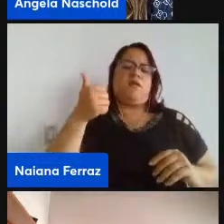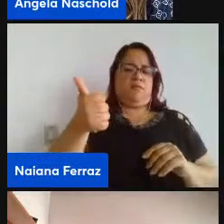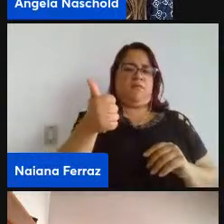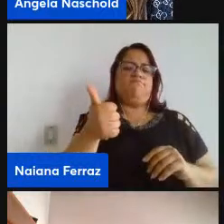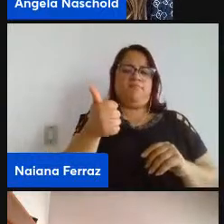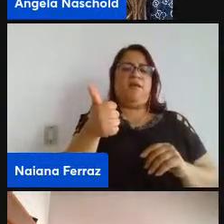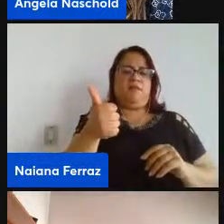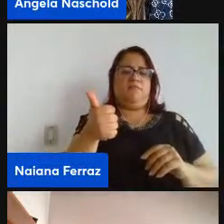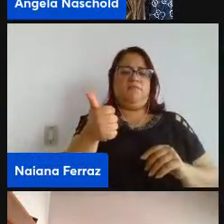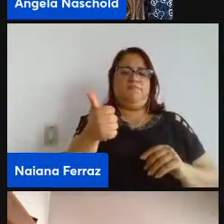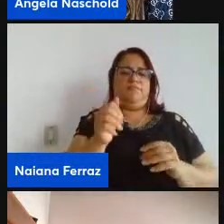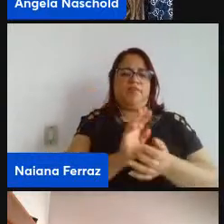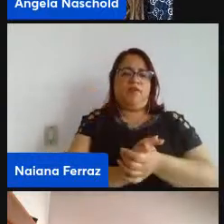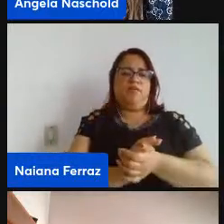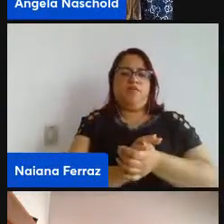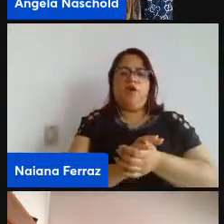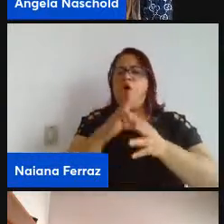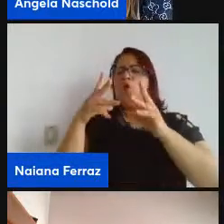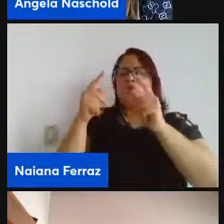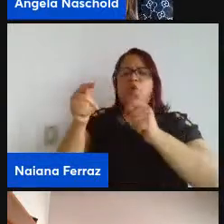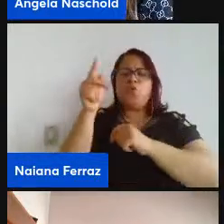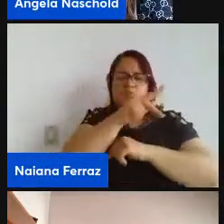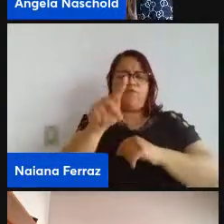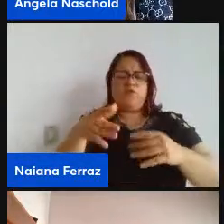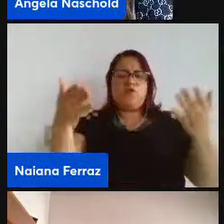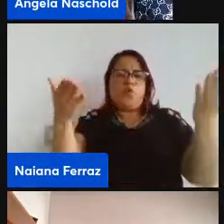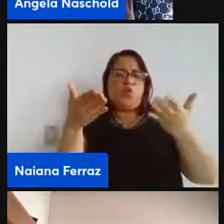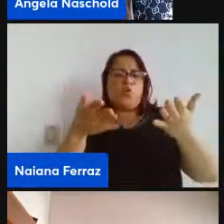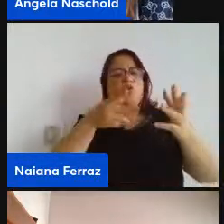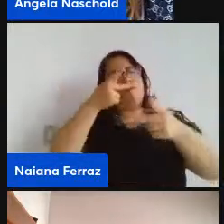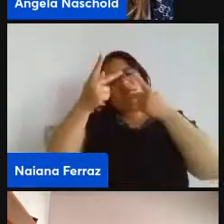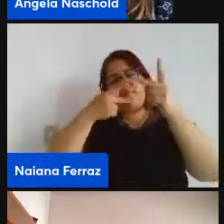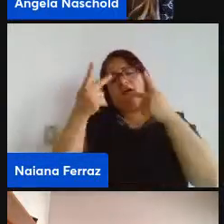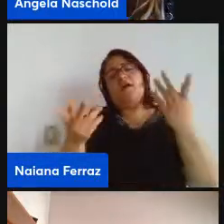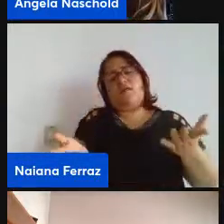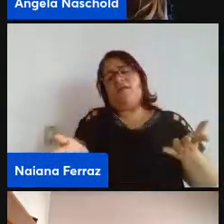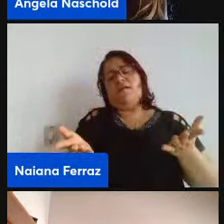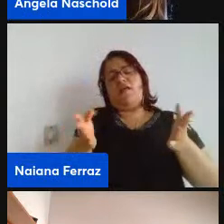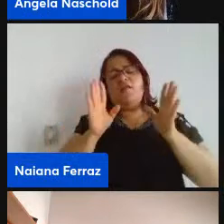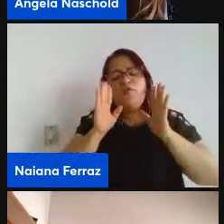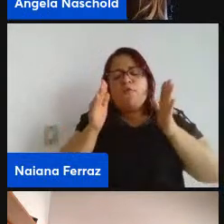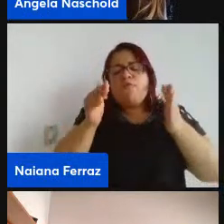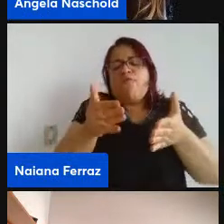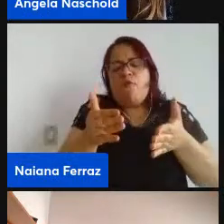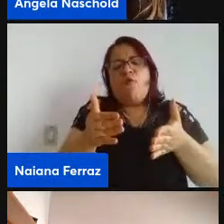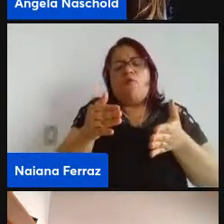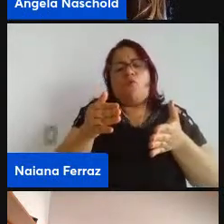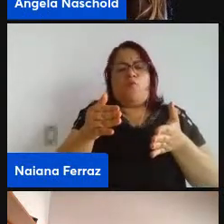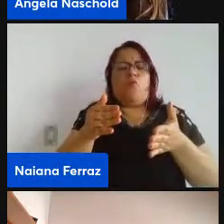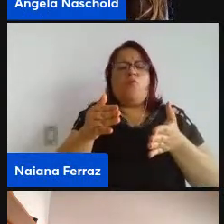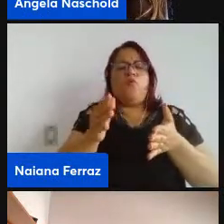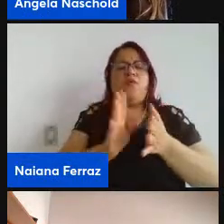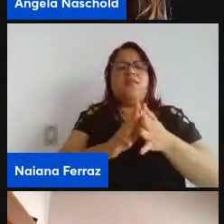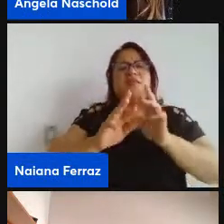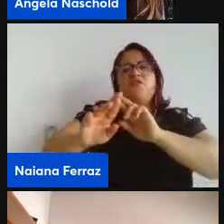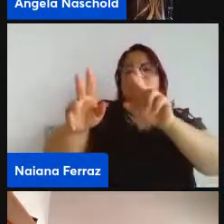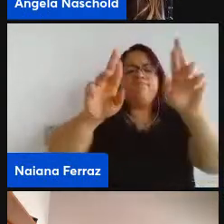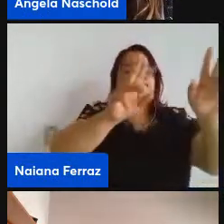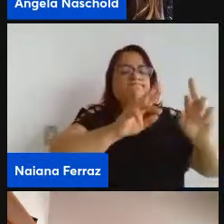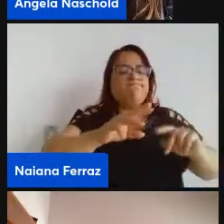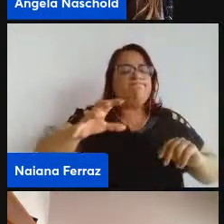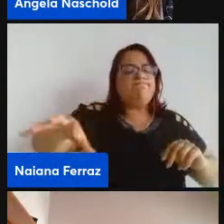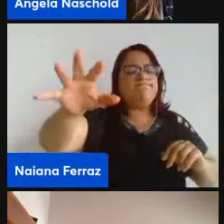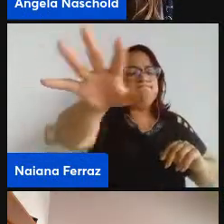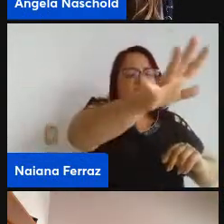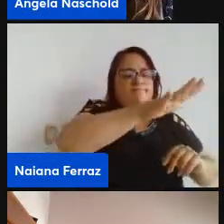fala de todos aqui apontavam nesse sentido, né? Das diferentes áreas.